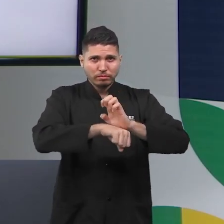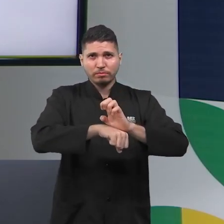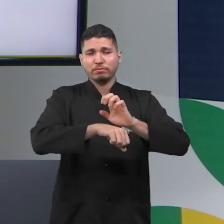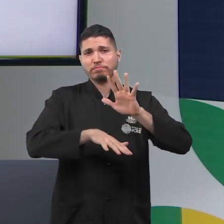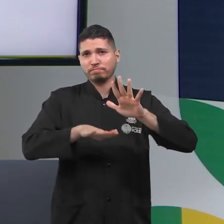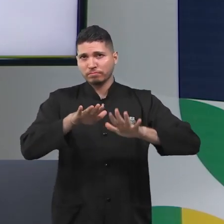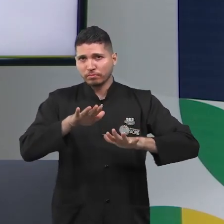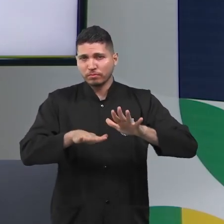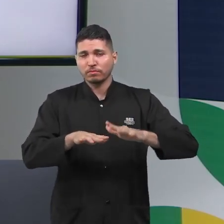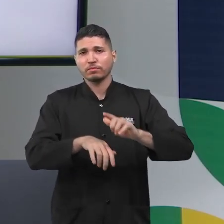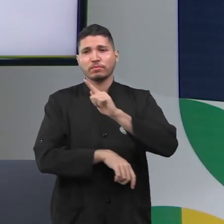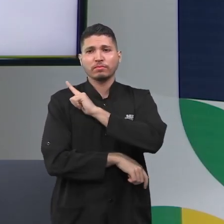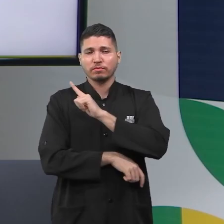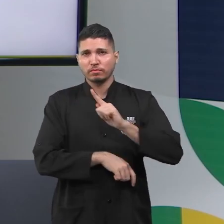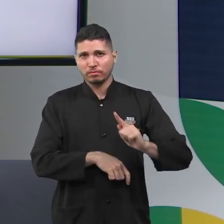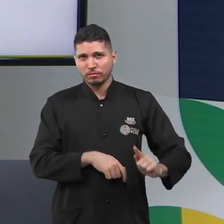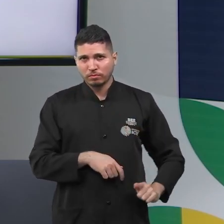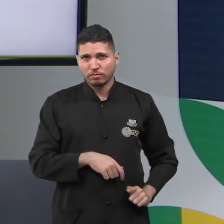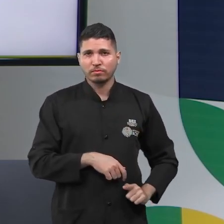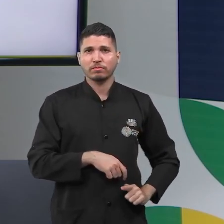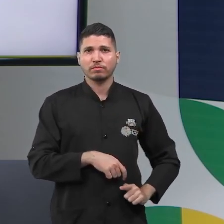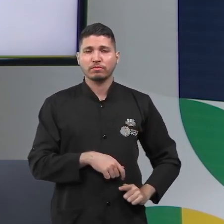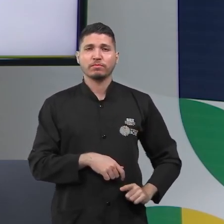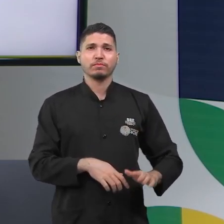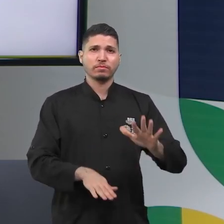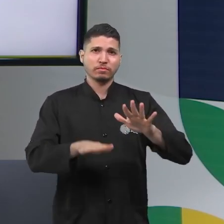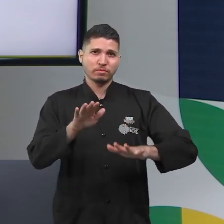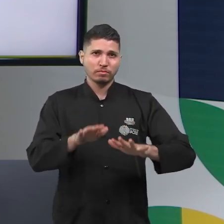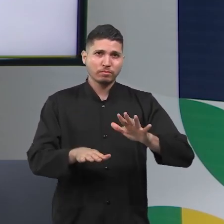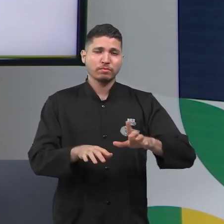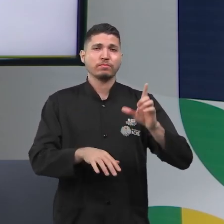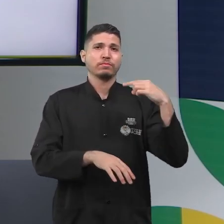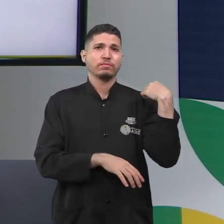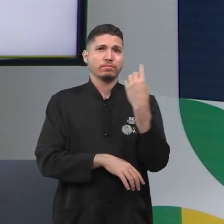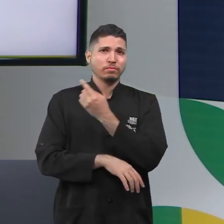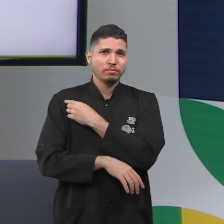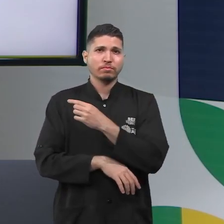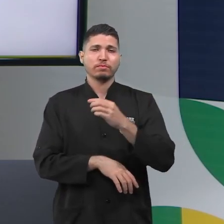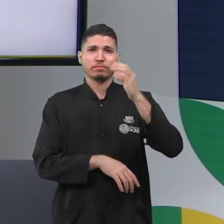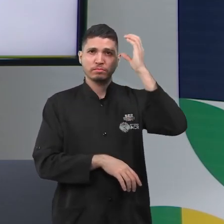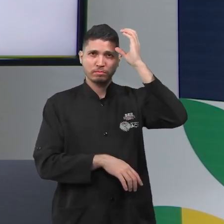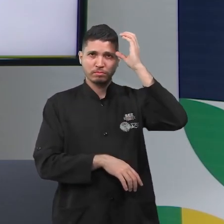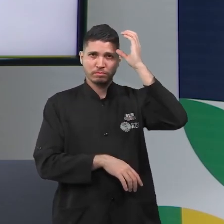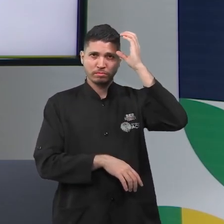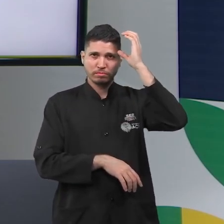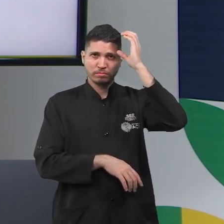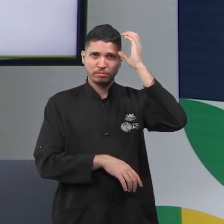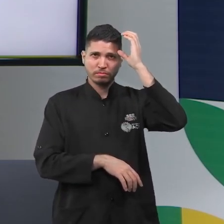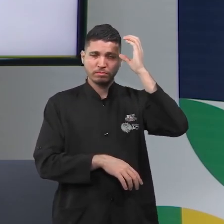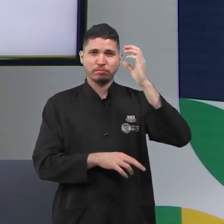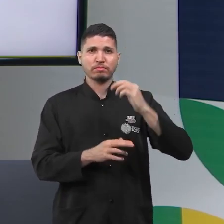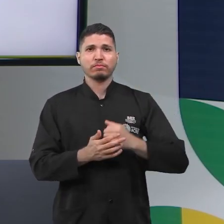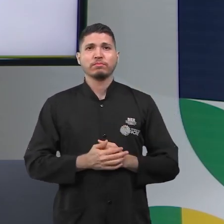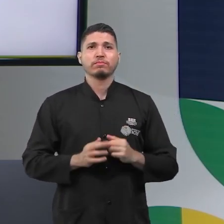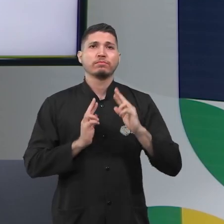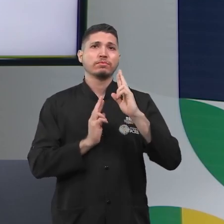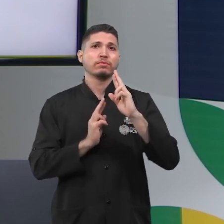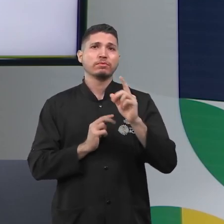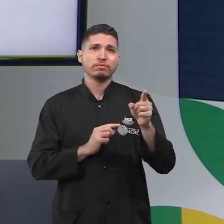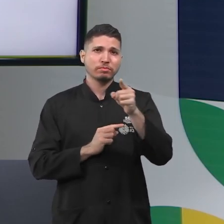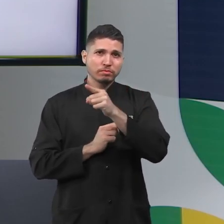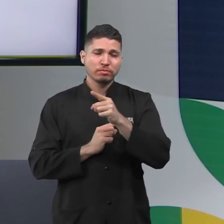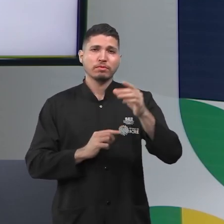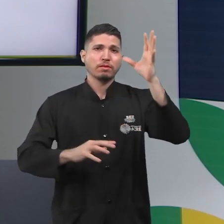do governo, mas também depende da nossa consciência. Espero que vocês tenham aprendido, que vocês tenham